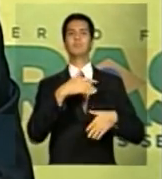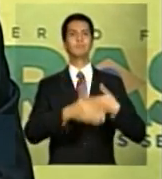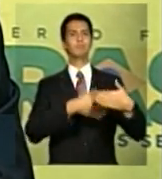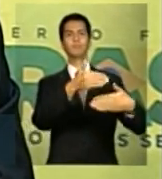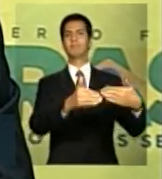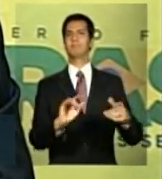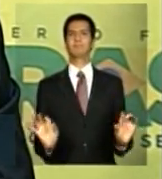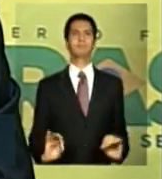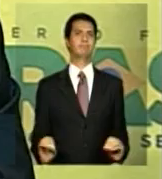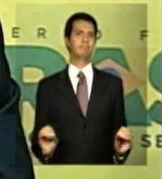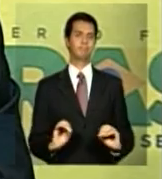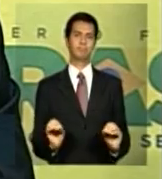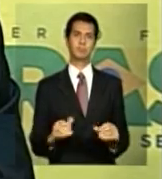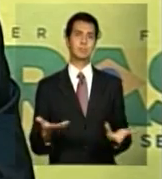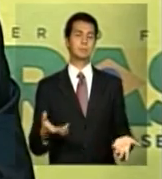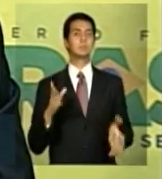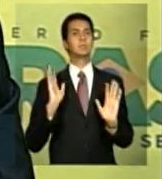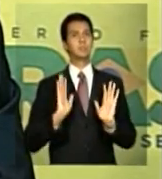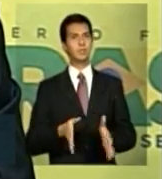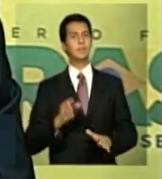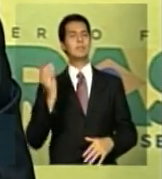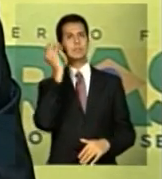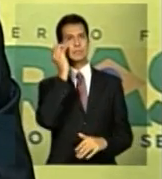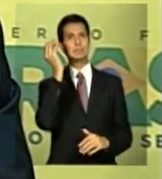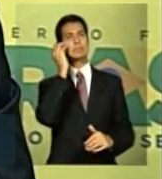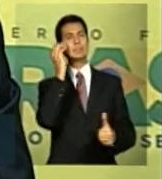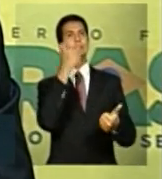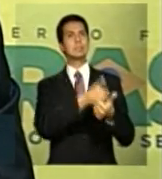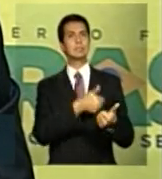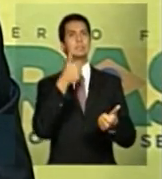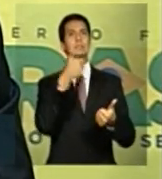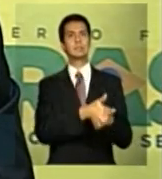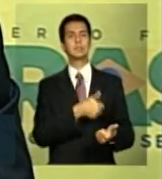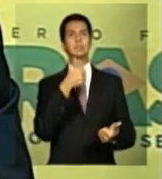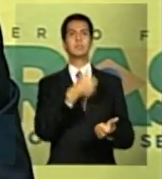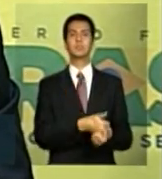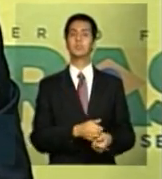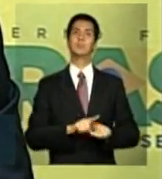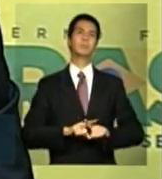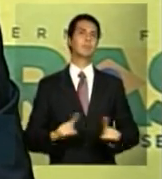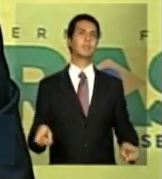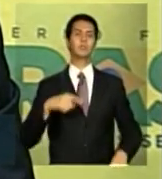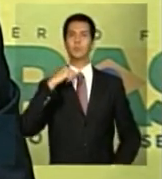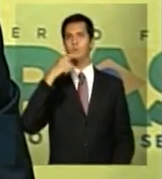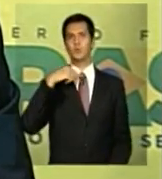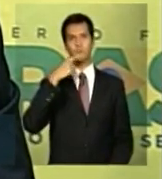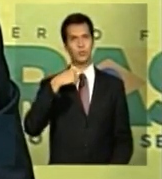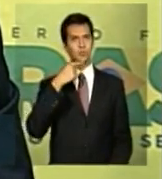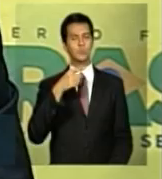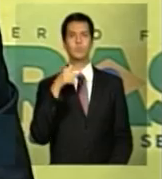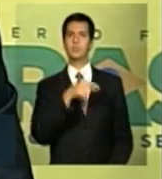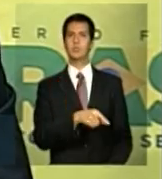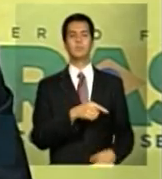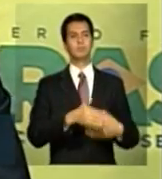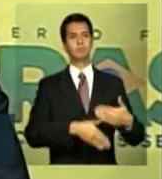E todas as tentativas que nós fizemos não assegurou a tramitação da matéria.